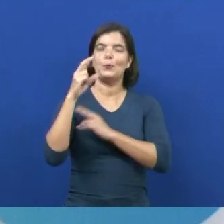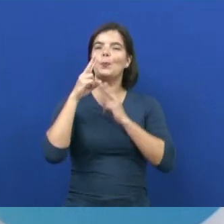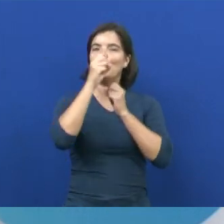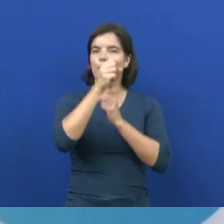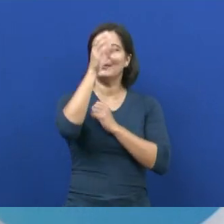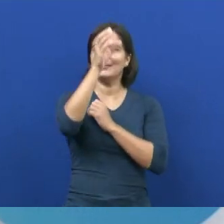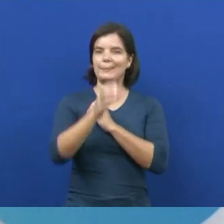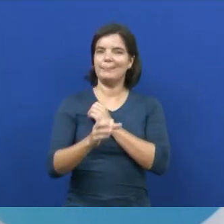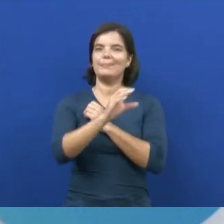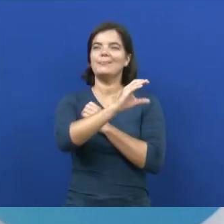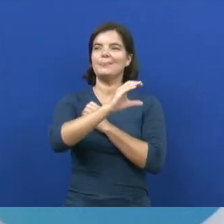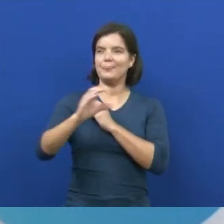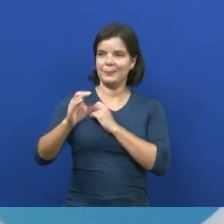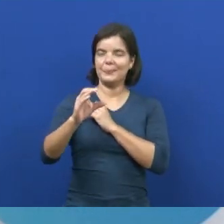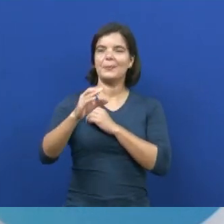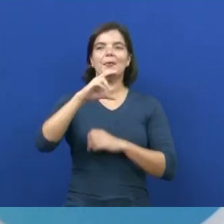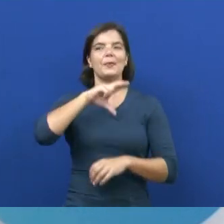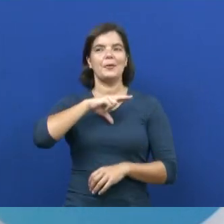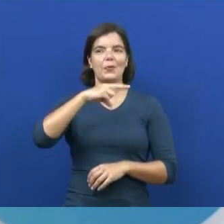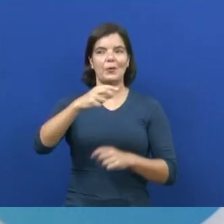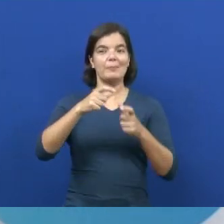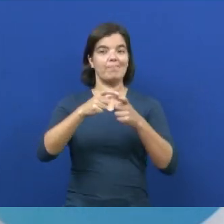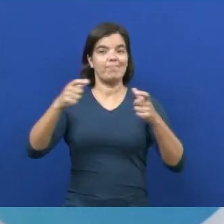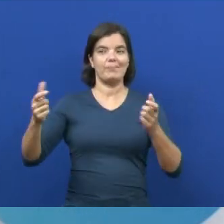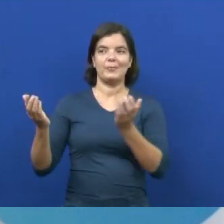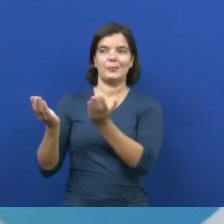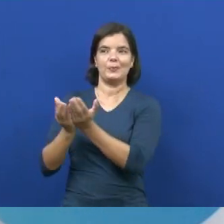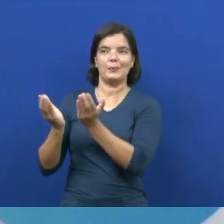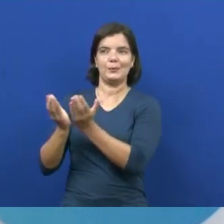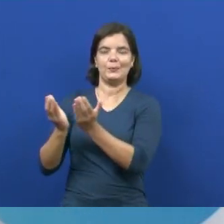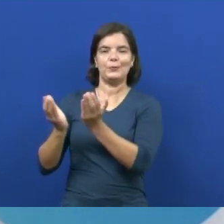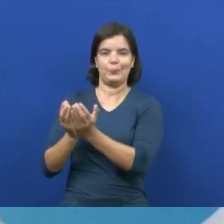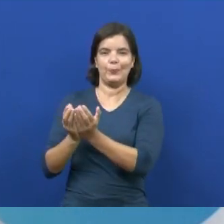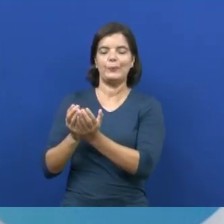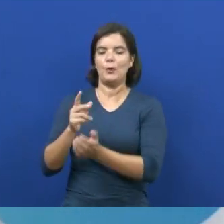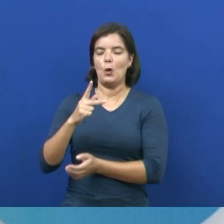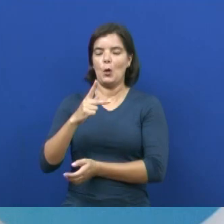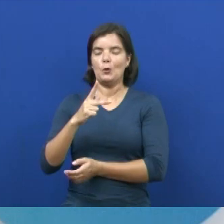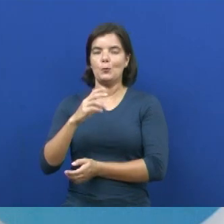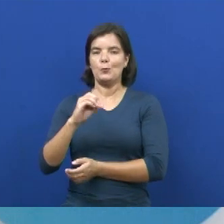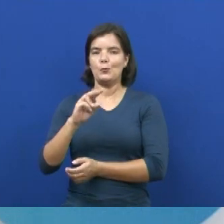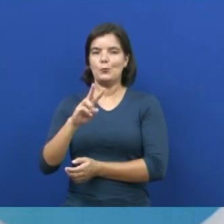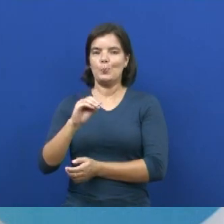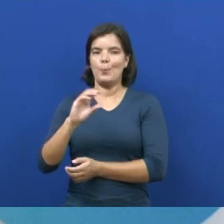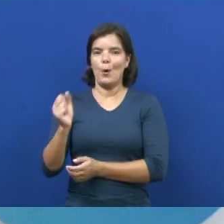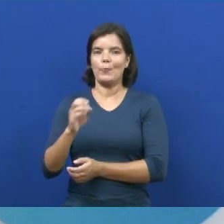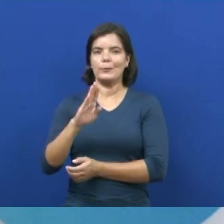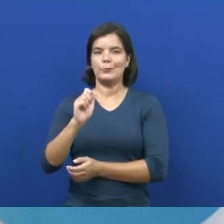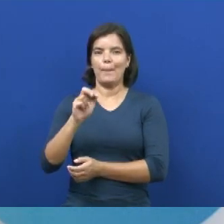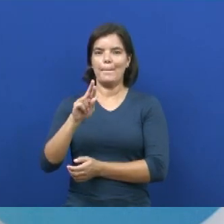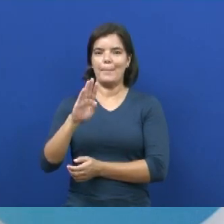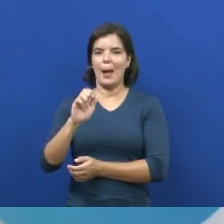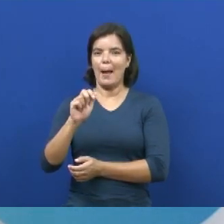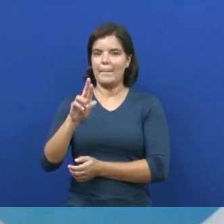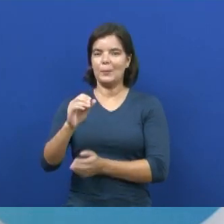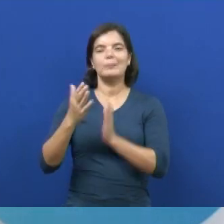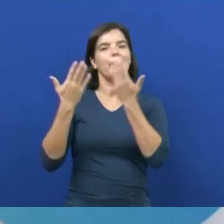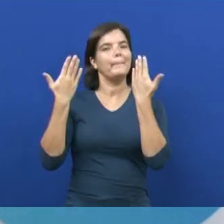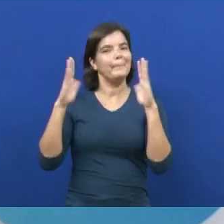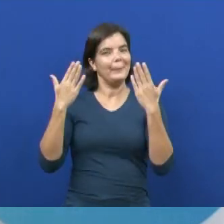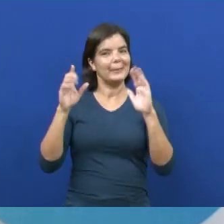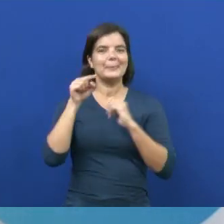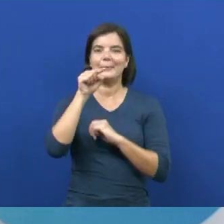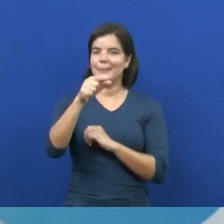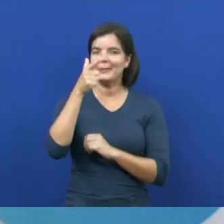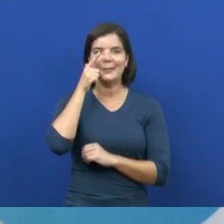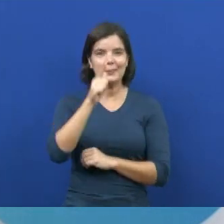poder da igreja em Portugal e maior cristianização dos povos bárbaros. Parabéns para você que acertou e